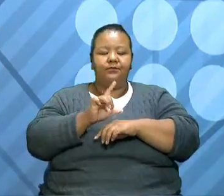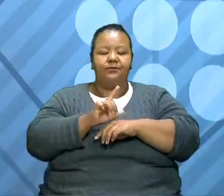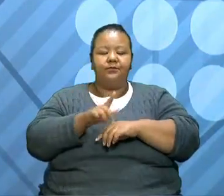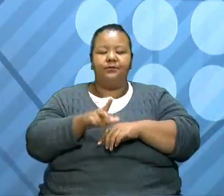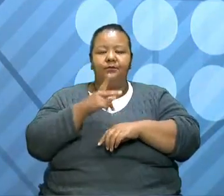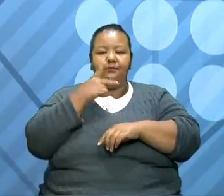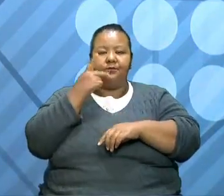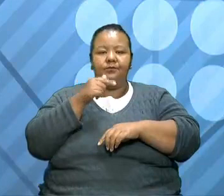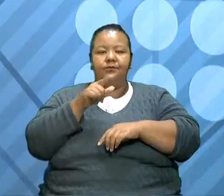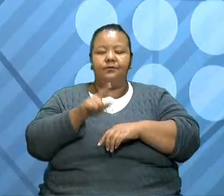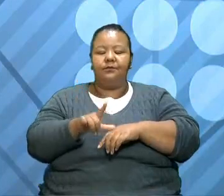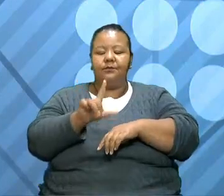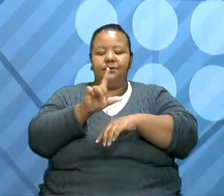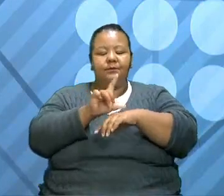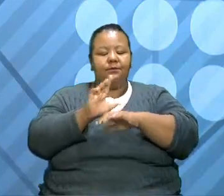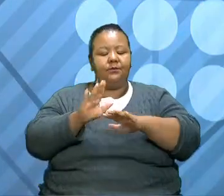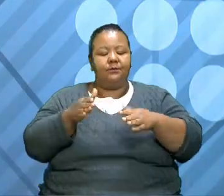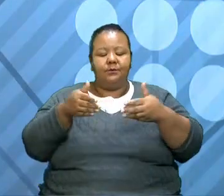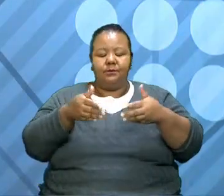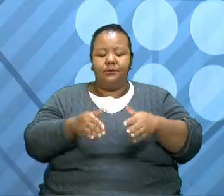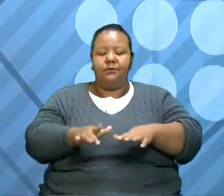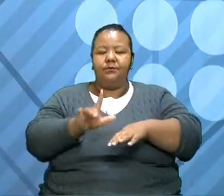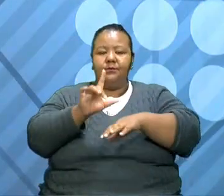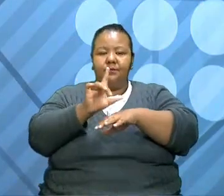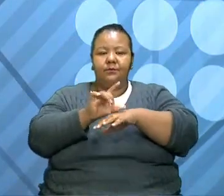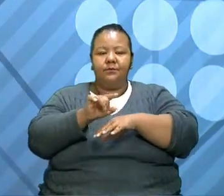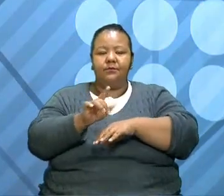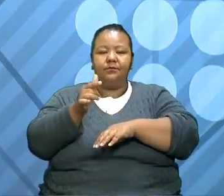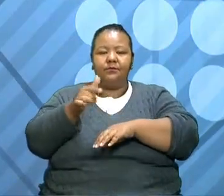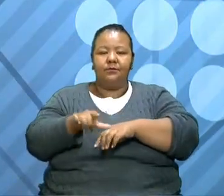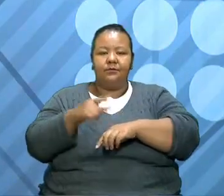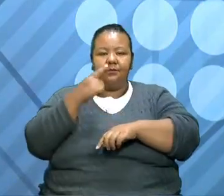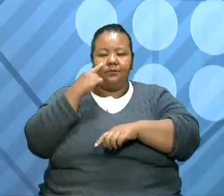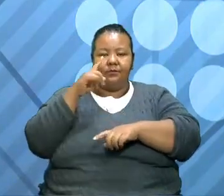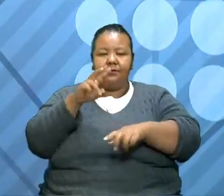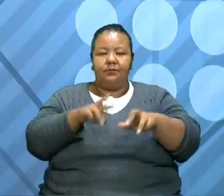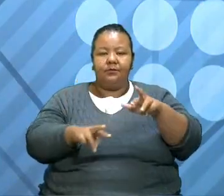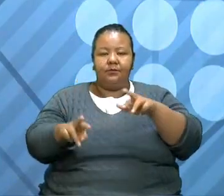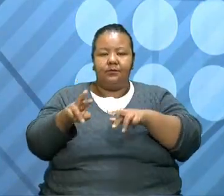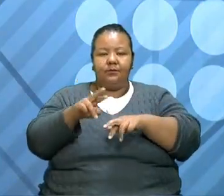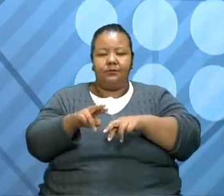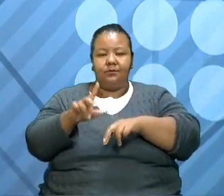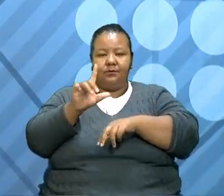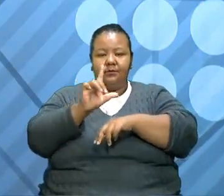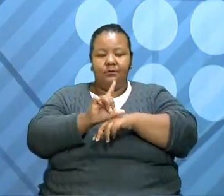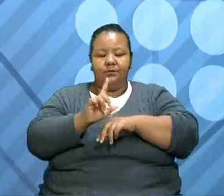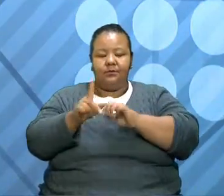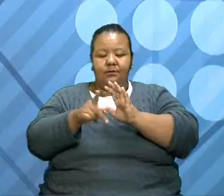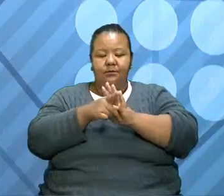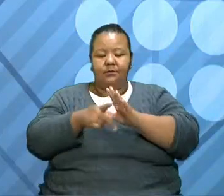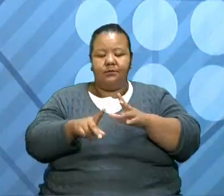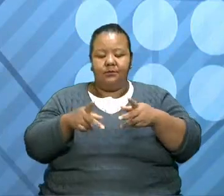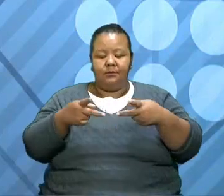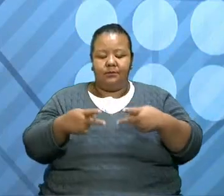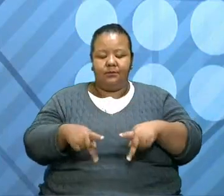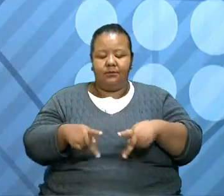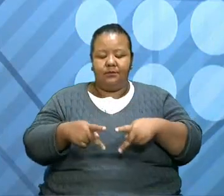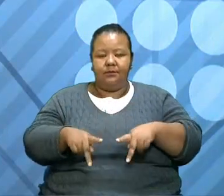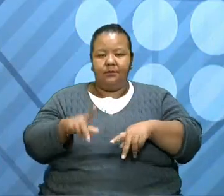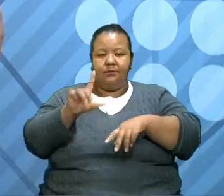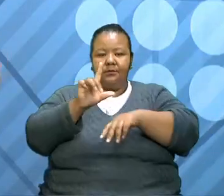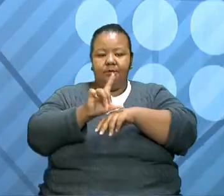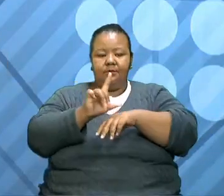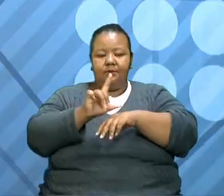olha, ele é líder, ele nasceu líder, você consegue visualizar a liderança nata, a liderança